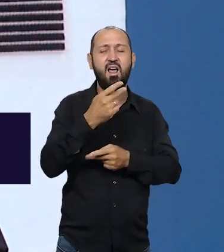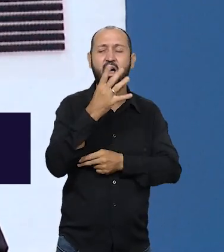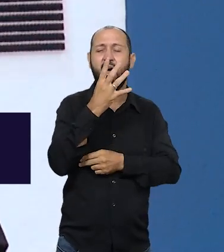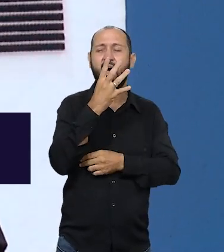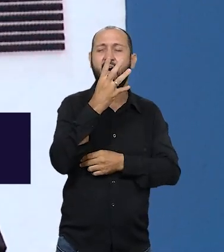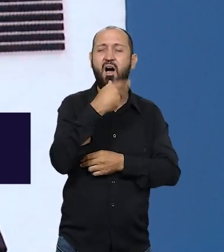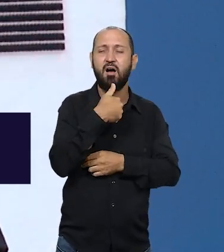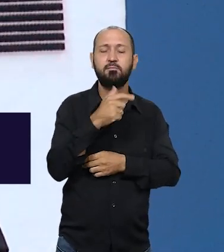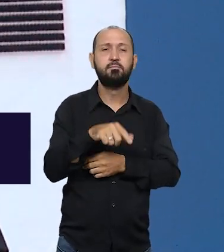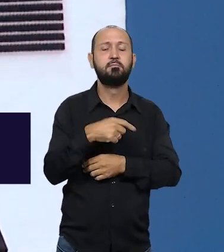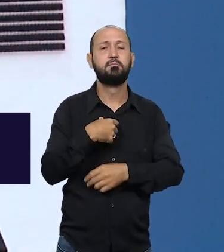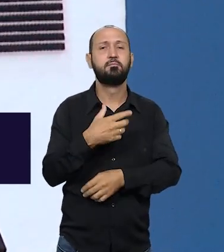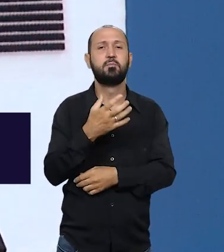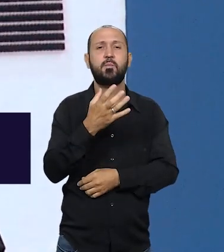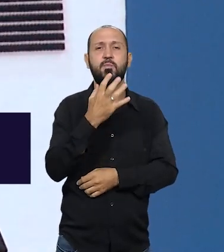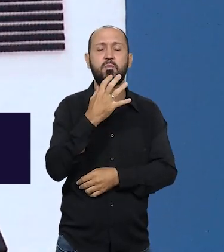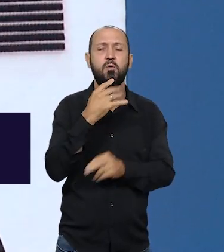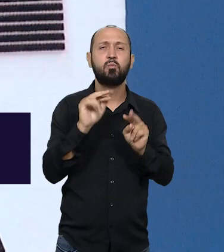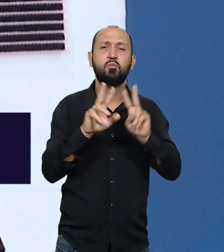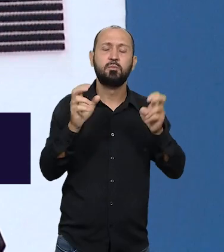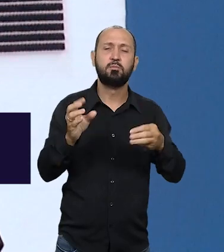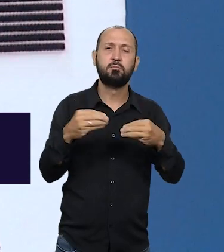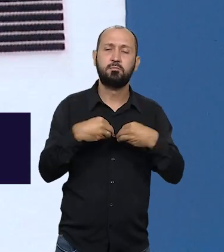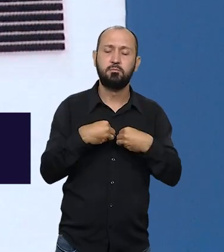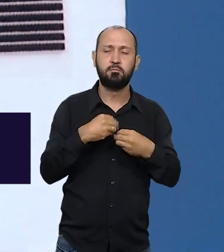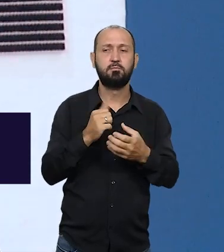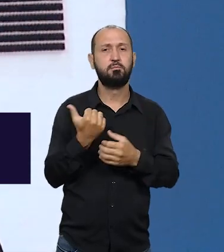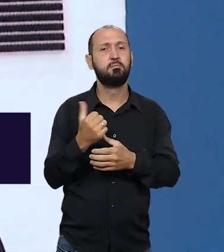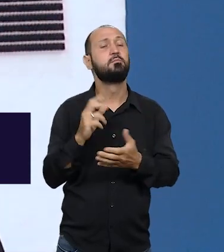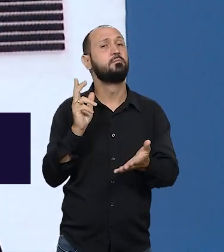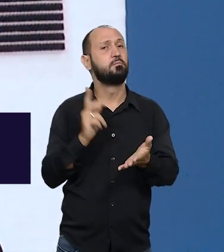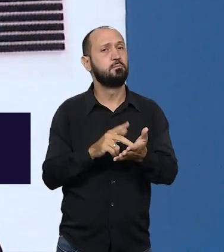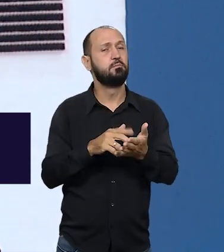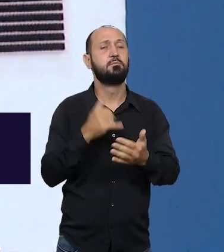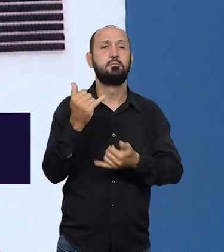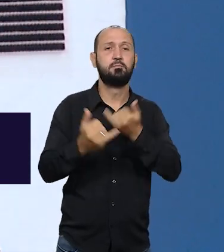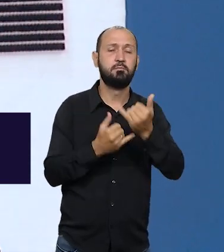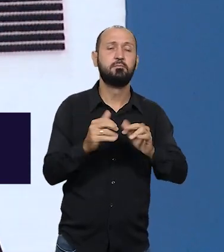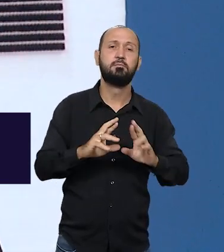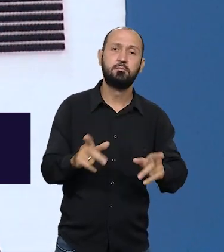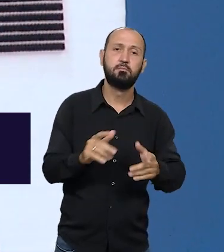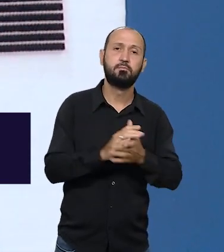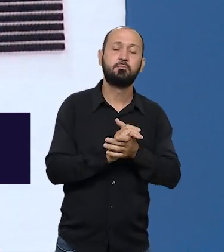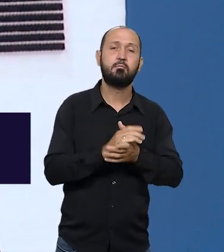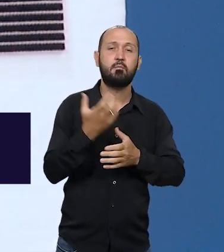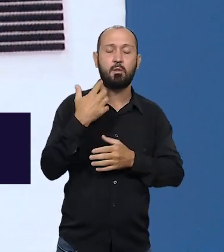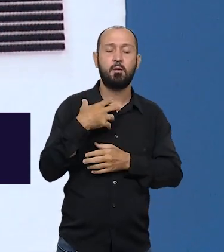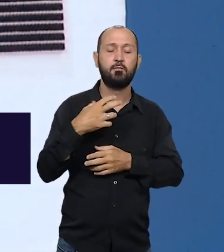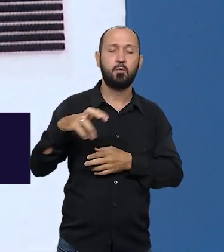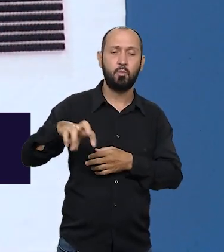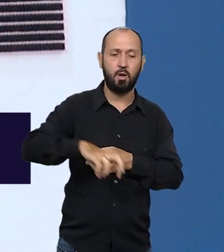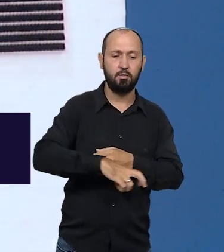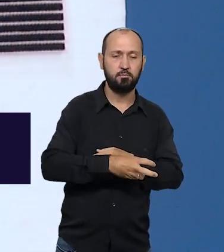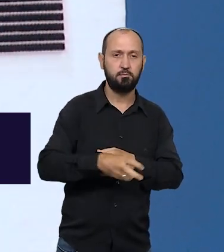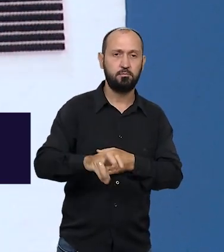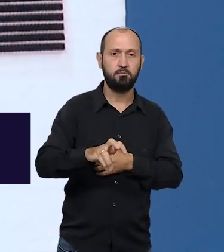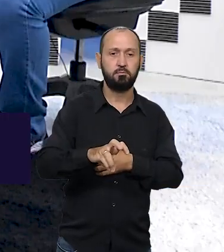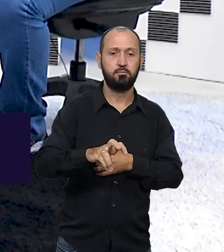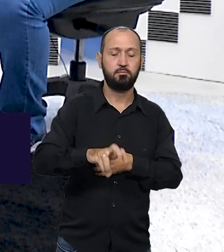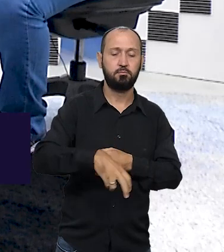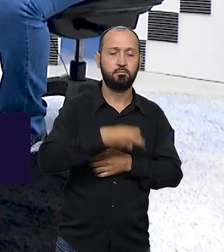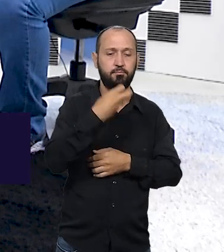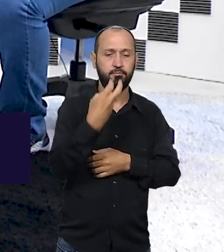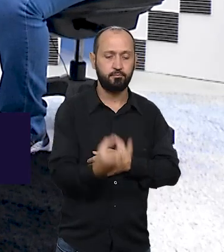nosso caso. Aí com a gente conhecendo um pouco mais sobre o autismo, a gente percebia, olha, ele realmente brincava diferente, então ele pegava o carrinho,